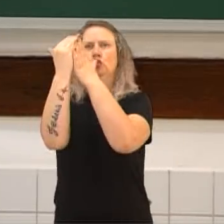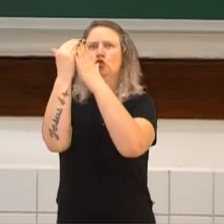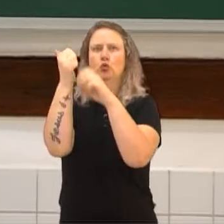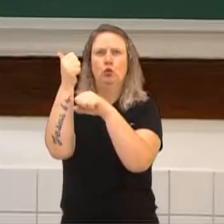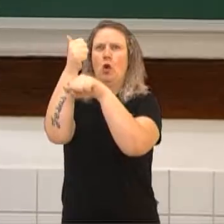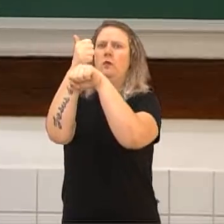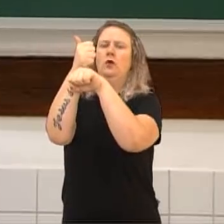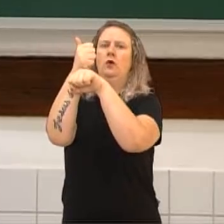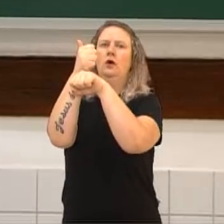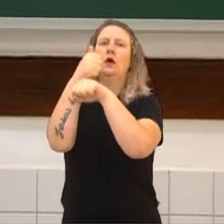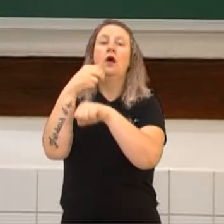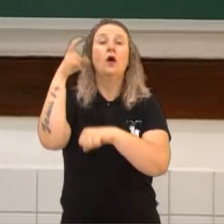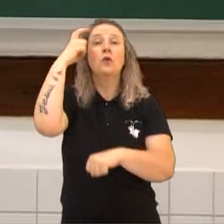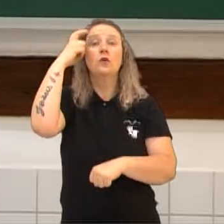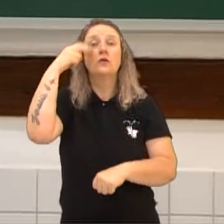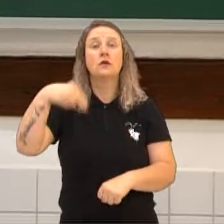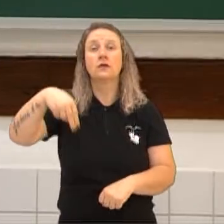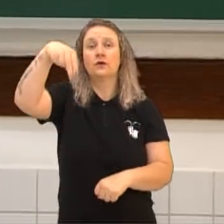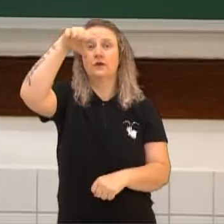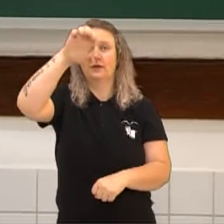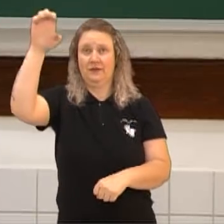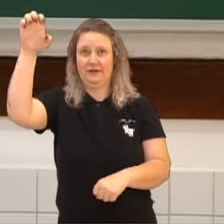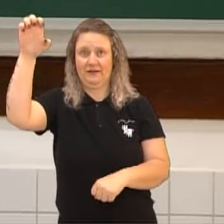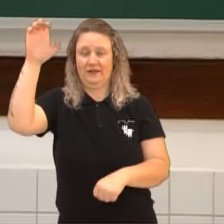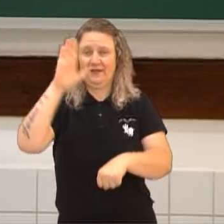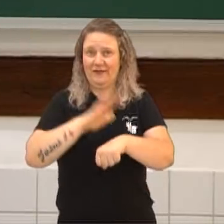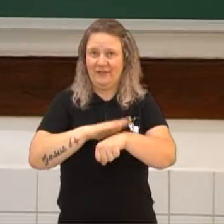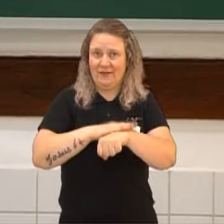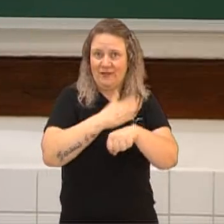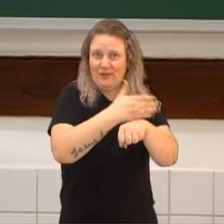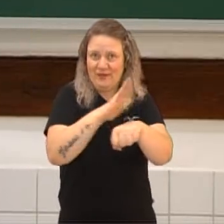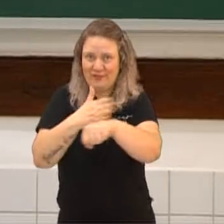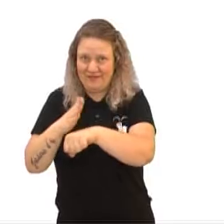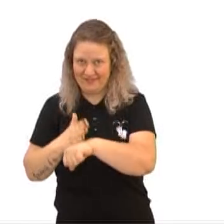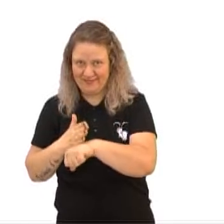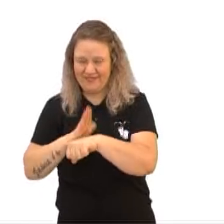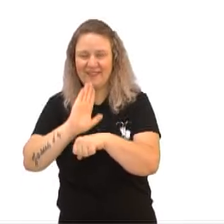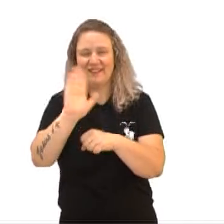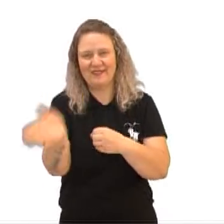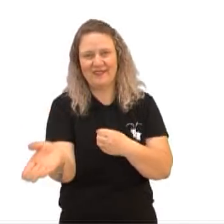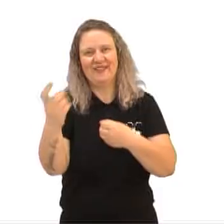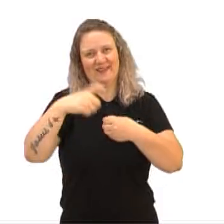Então, vou deixar um tempinho para vocês e daqui a pouco nós voltamos com a alternativa correta.